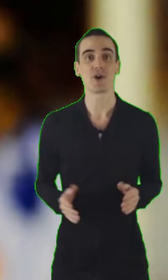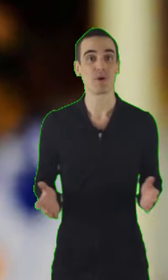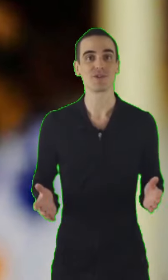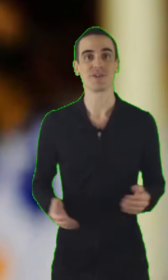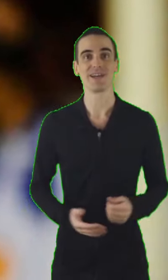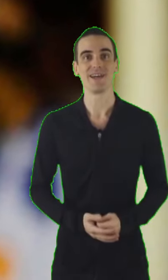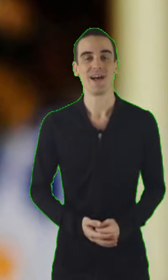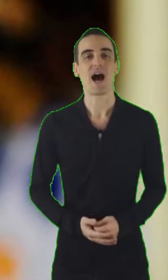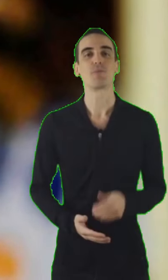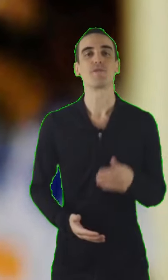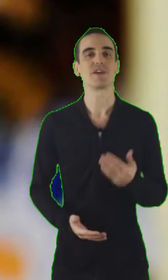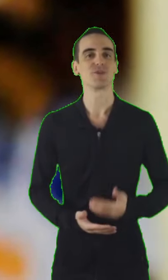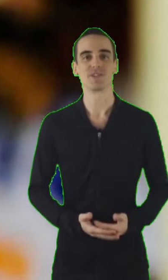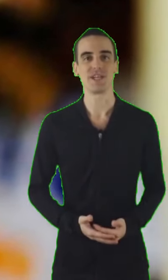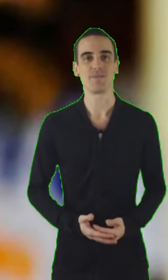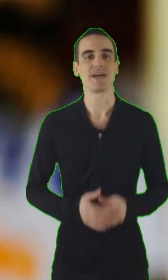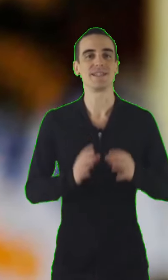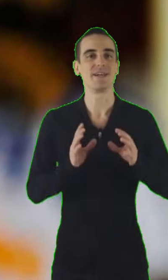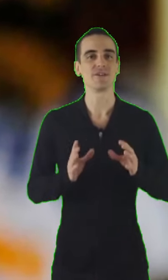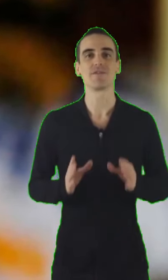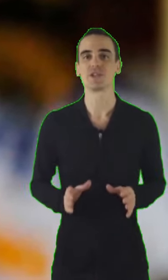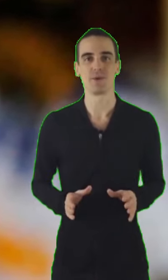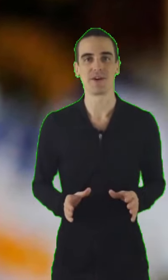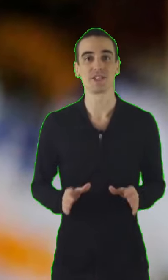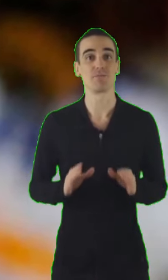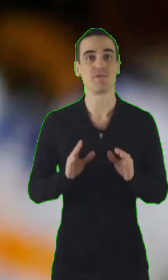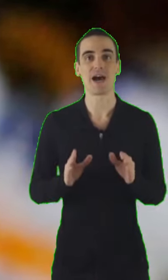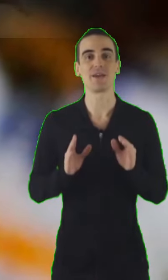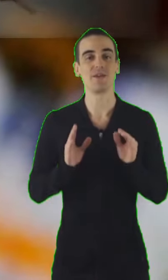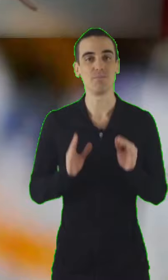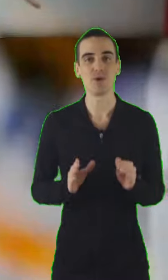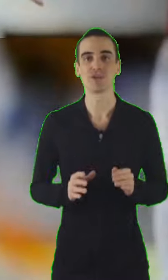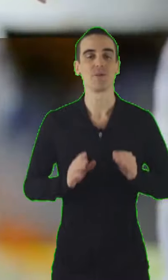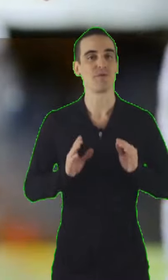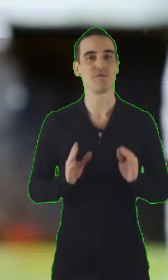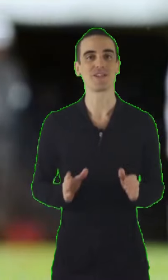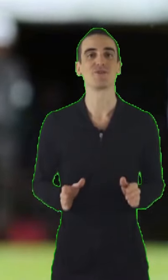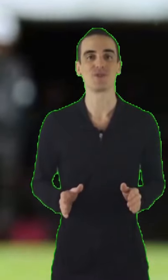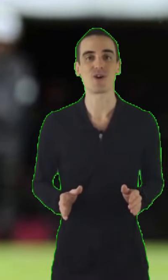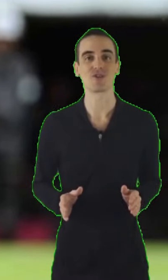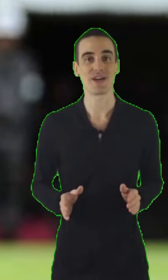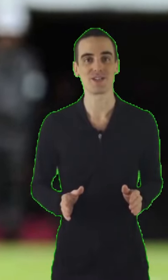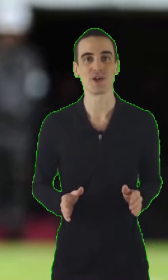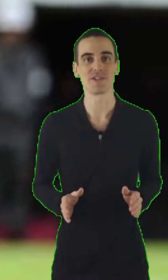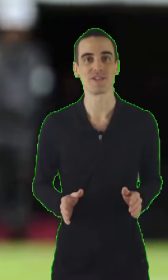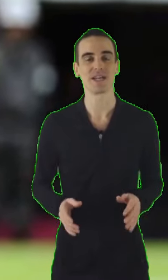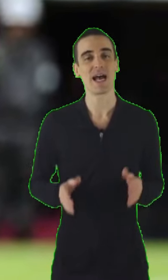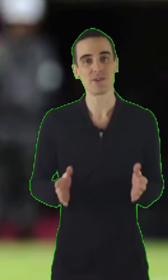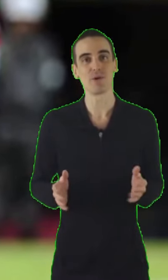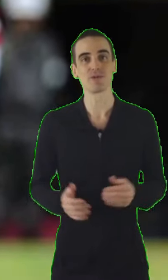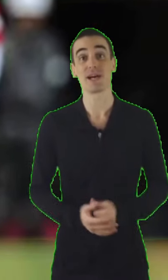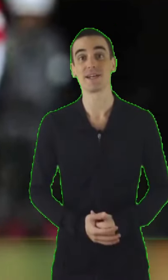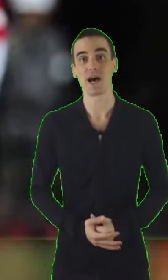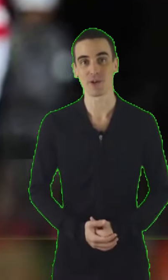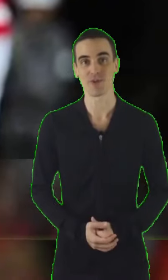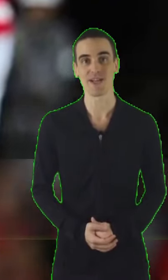O Cruzeiro buscou informações sobre a possibilidade de tirar Rodrigo Moledo do Inter. No entanto, a Raposa ouviu que o zagueiro pretende permanecer no